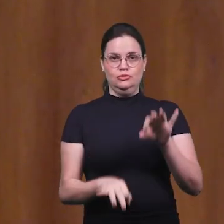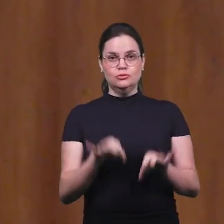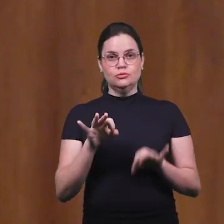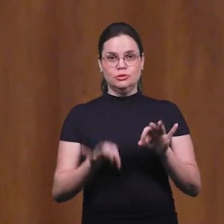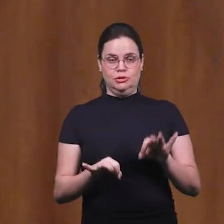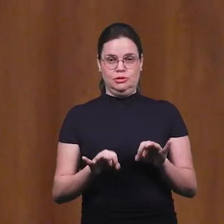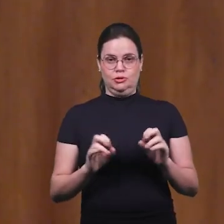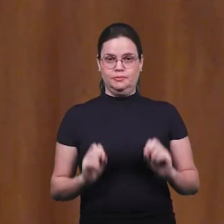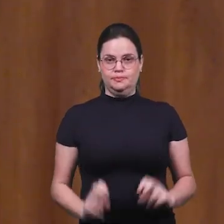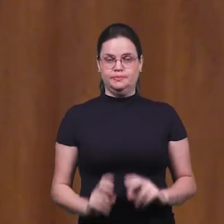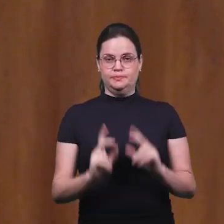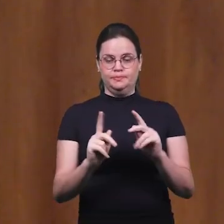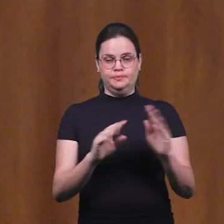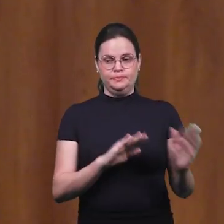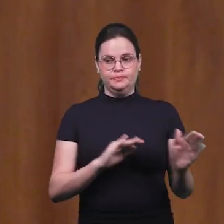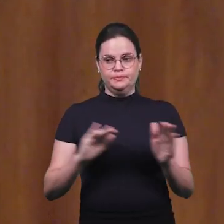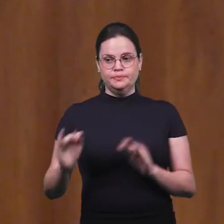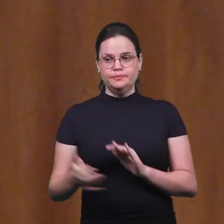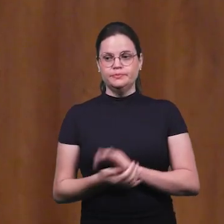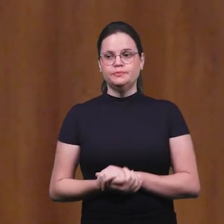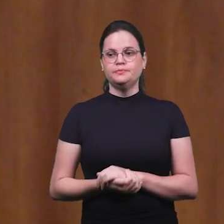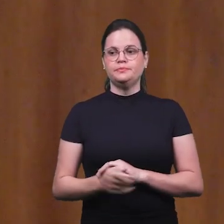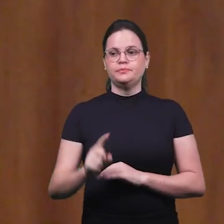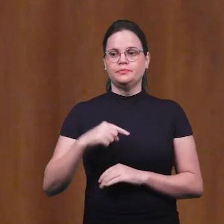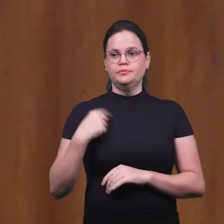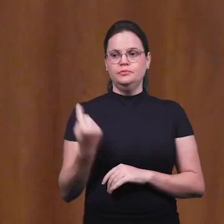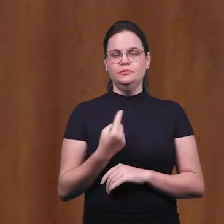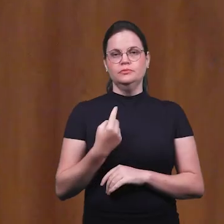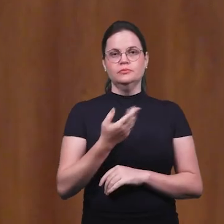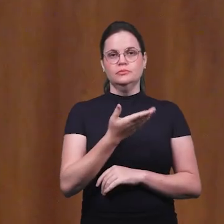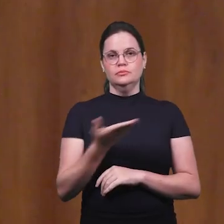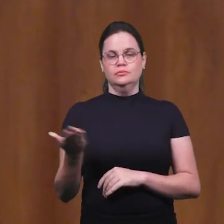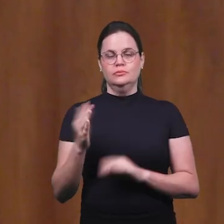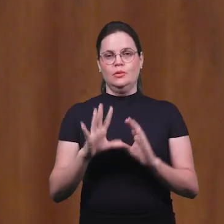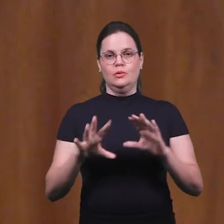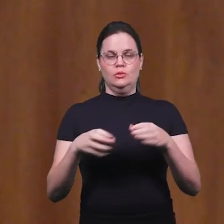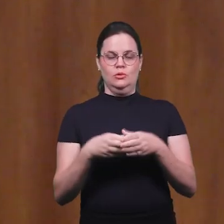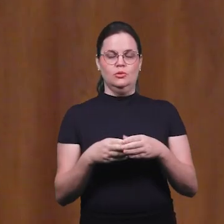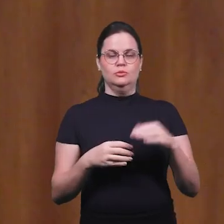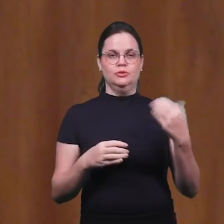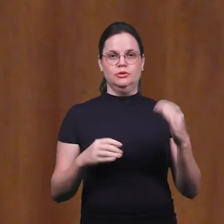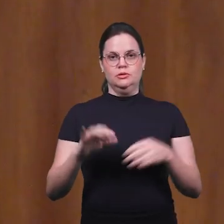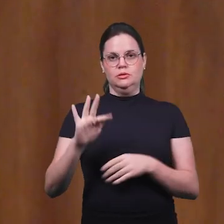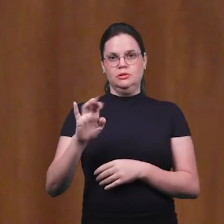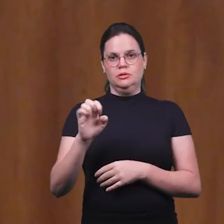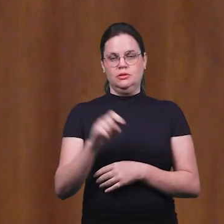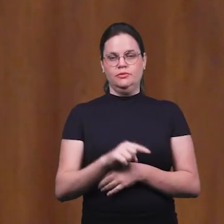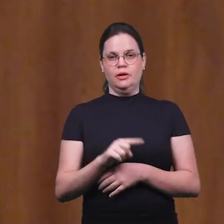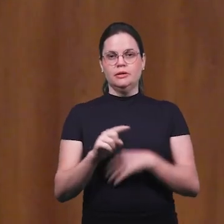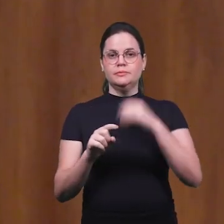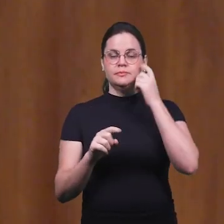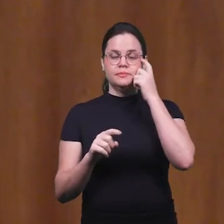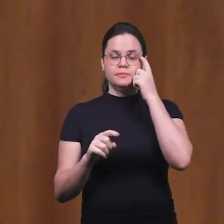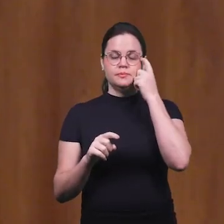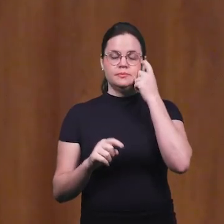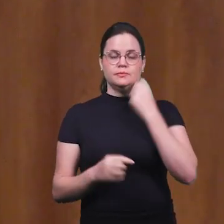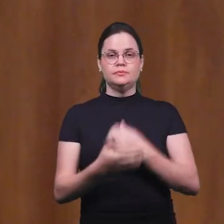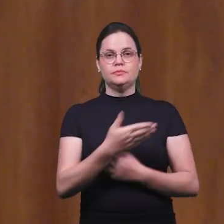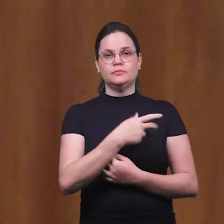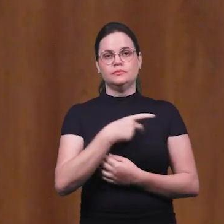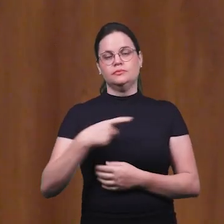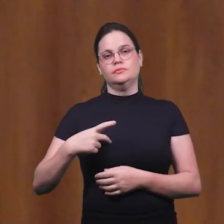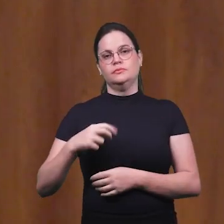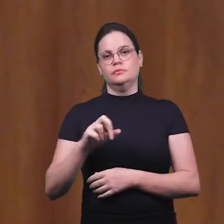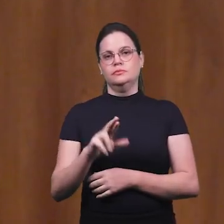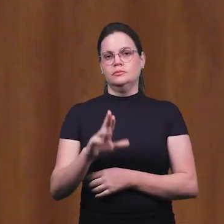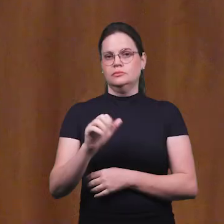a este assunto. Estamos aqui com membros do Grupo Ciência e Fé para tratarmos a respeito desse assunto. E um deles está aqui